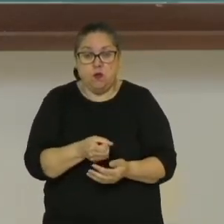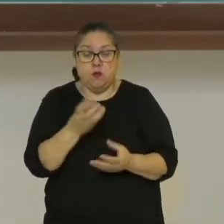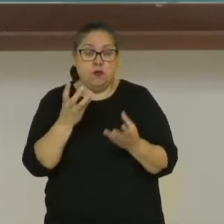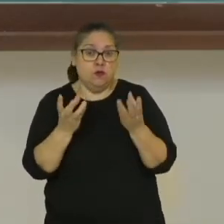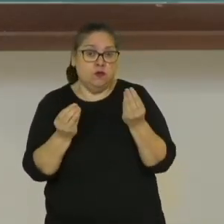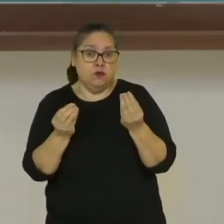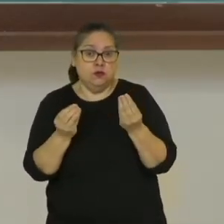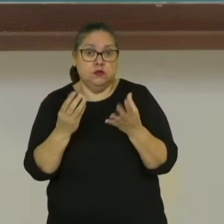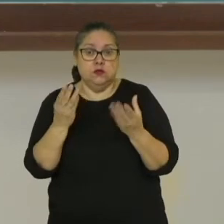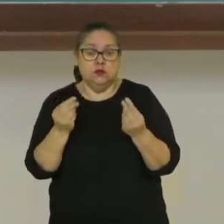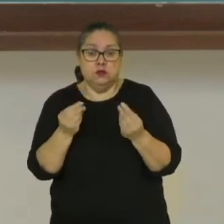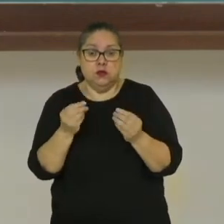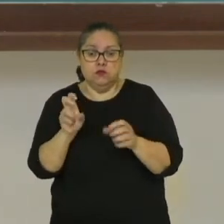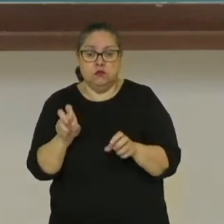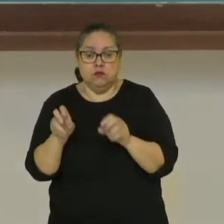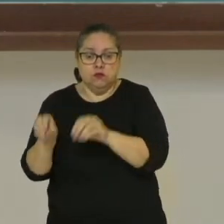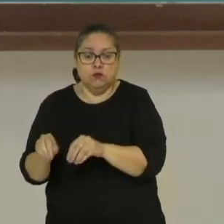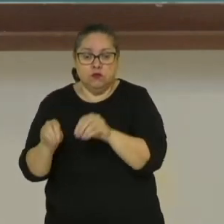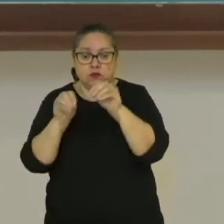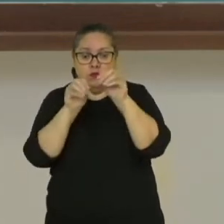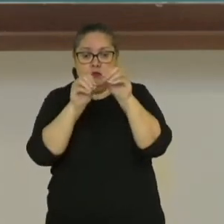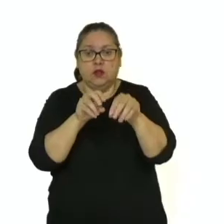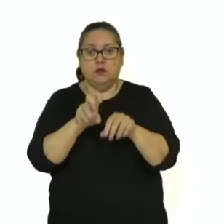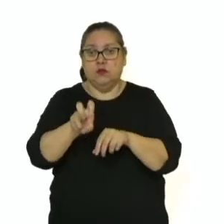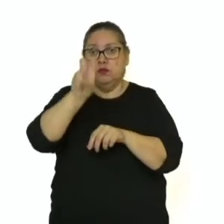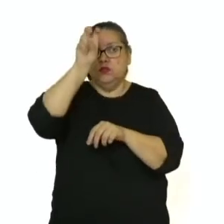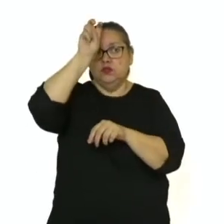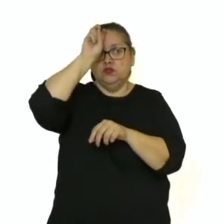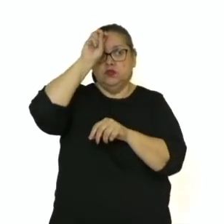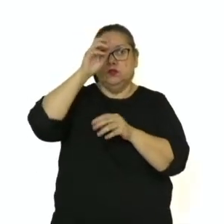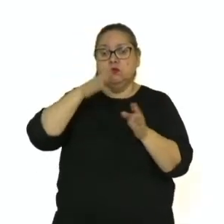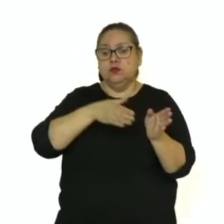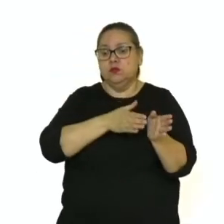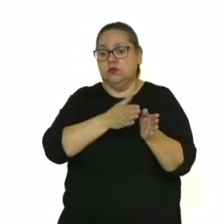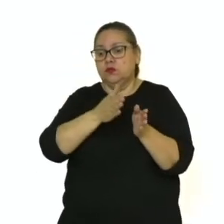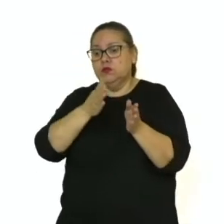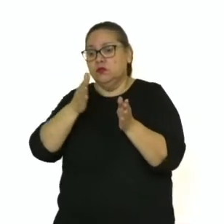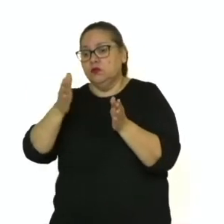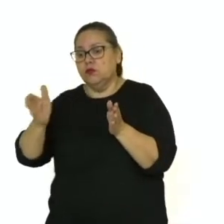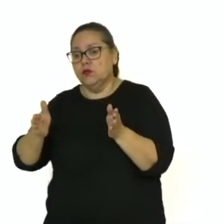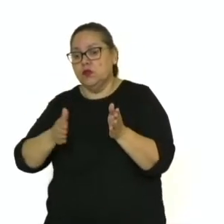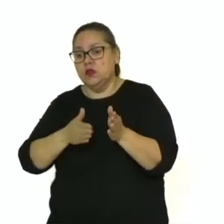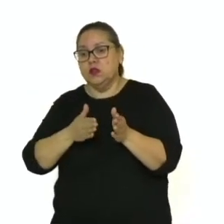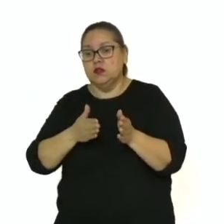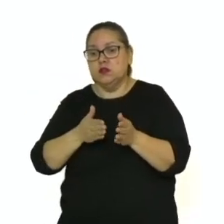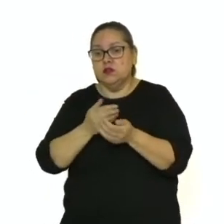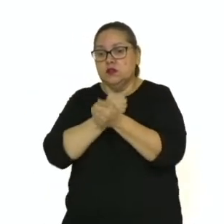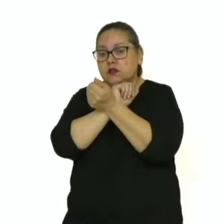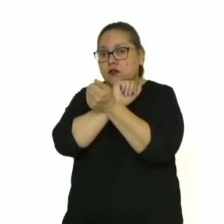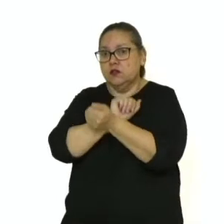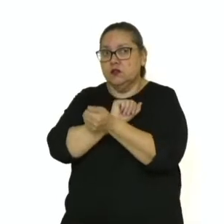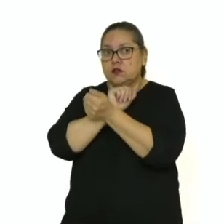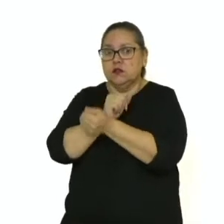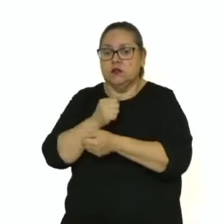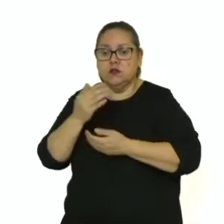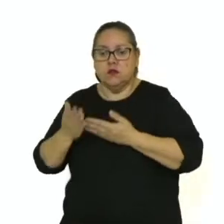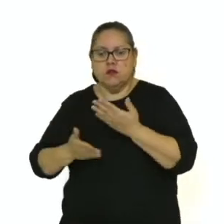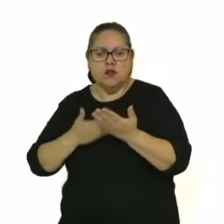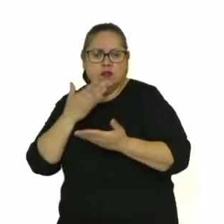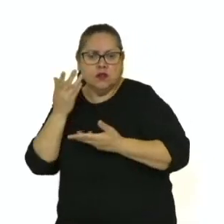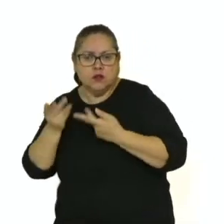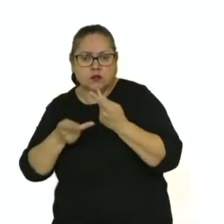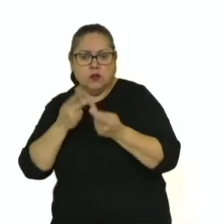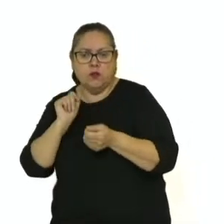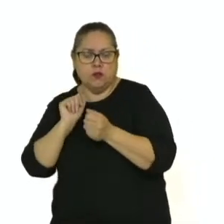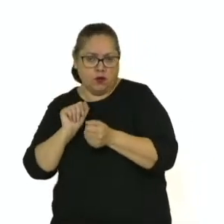a migrarem para o Egito. Começa então, inclusive, um período que eles vão chamar de servidão no Egito. Muito discutível,